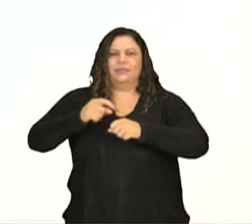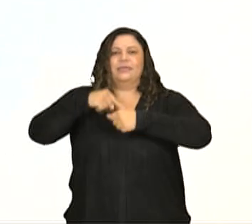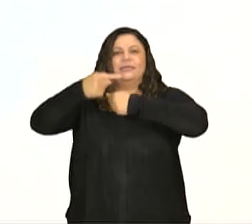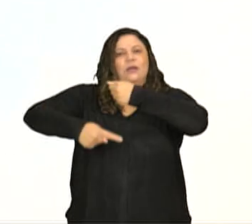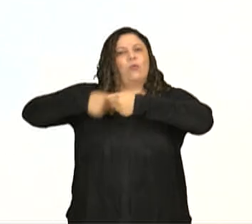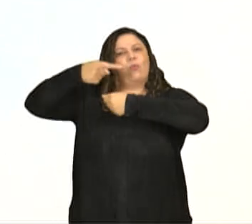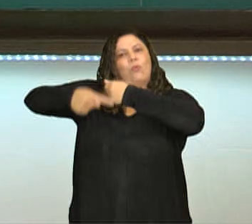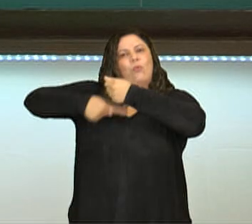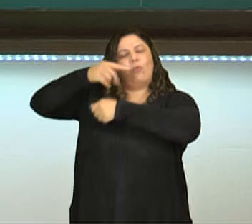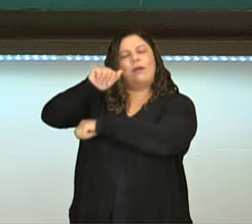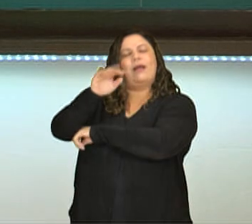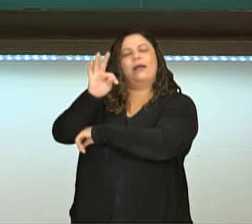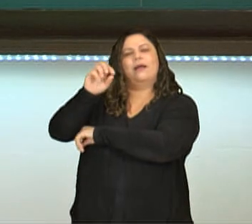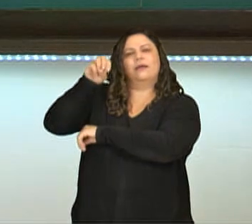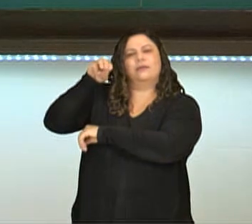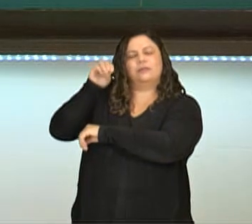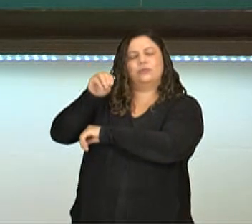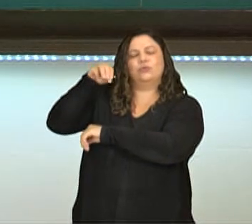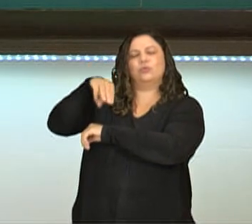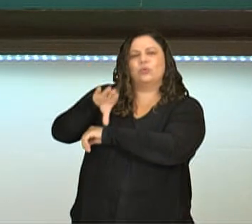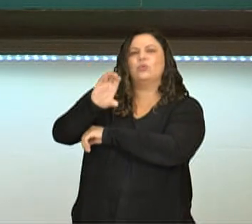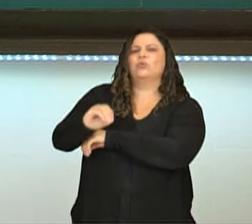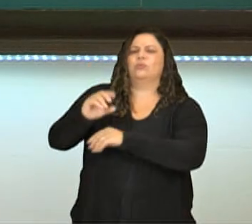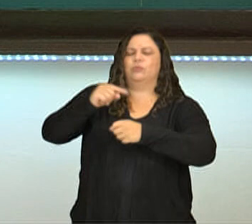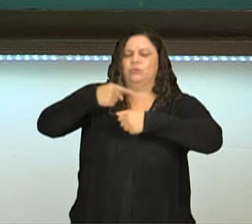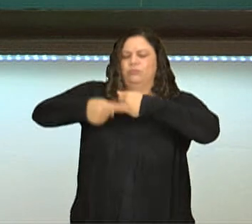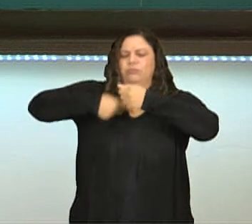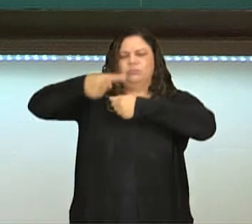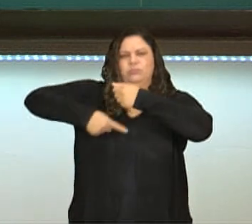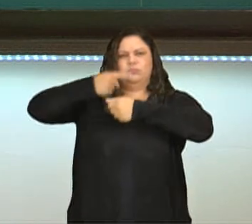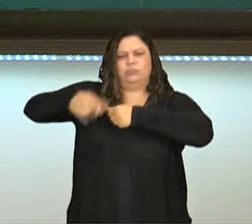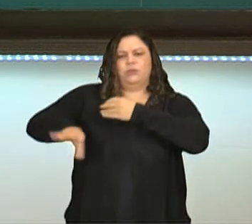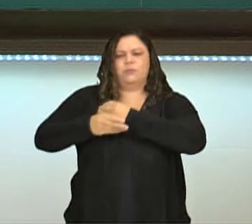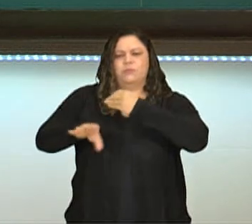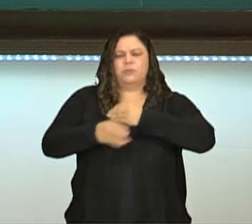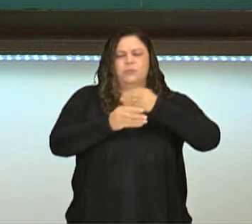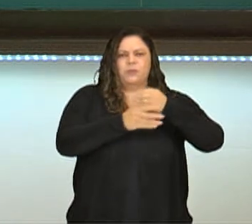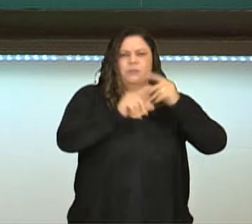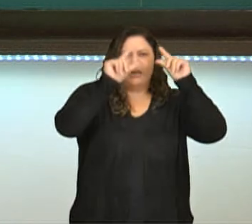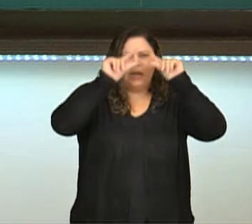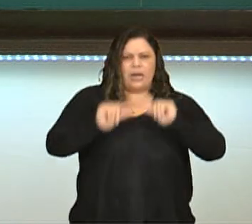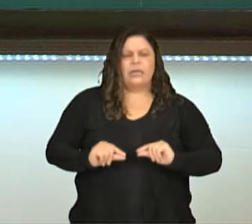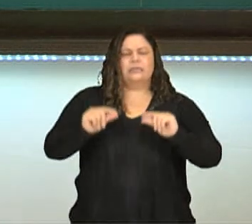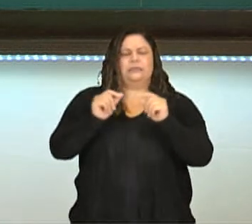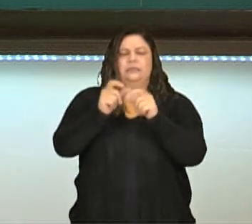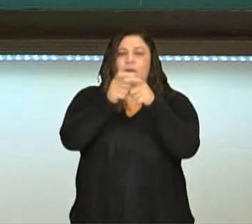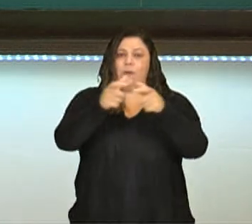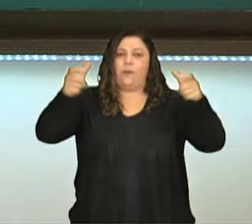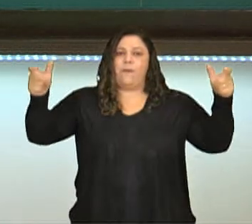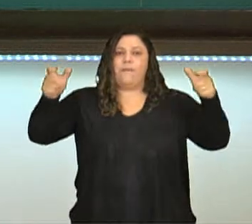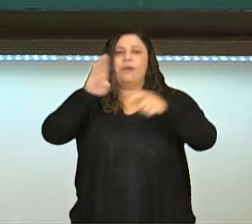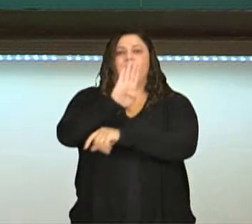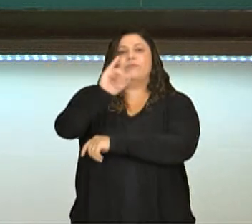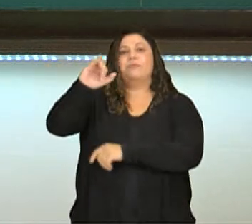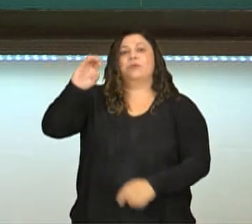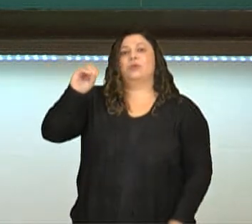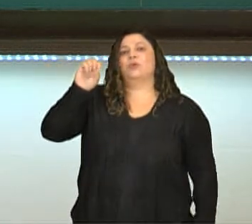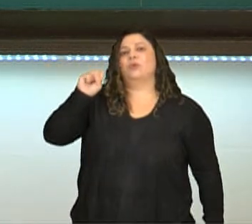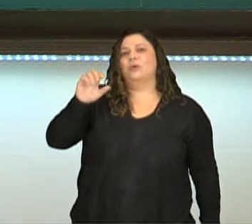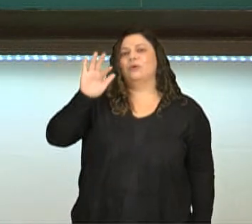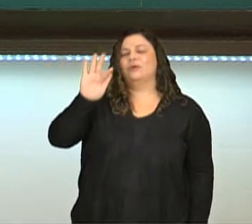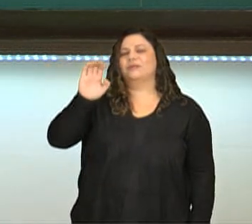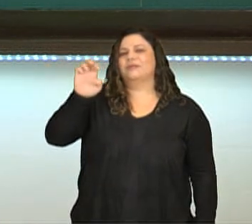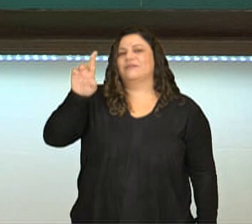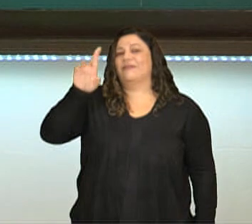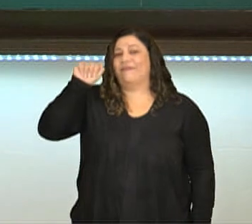E lembrando que o átomo também é composto por partículas menores ainda, até um nível maior que a gente vai chamar biosfera. Isso considerando